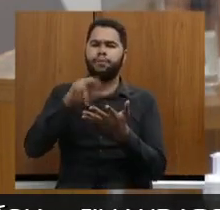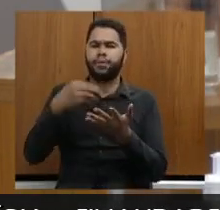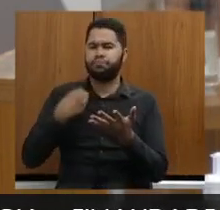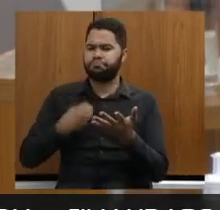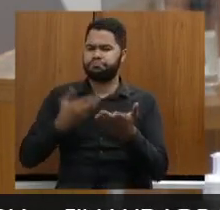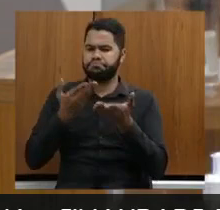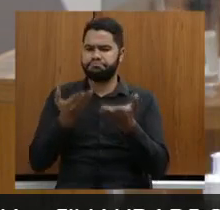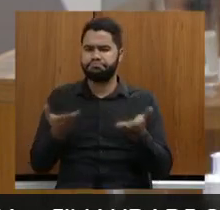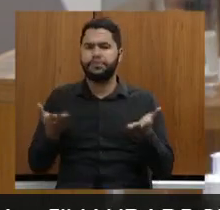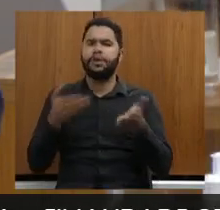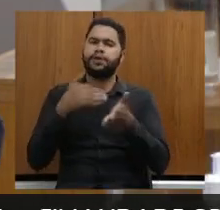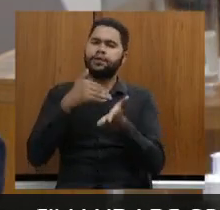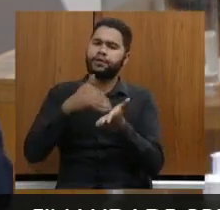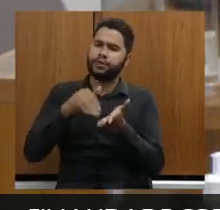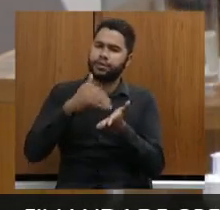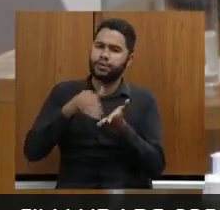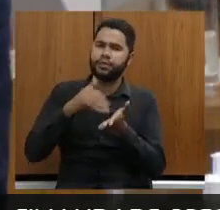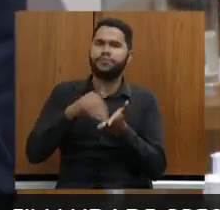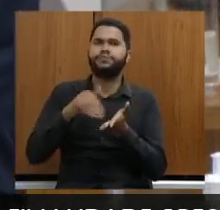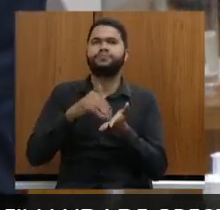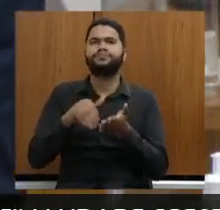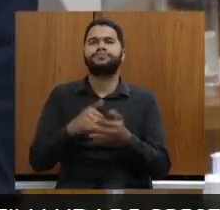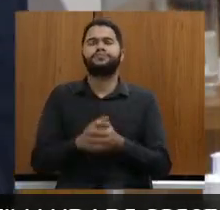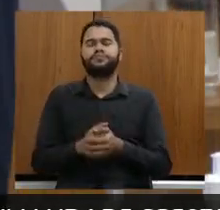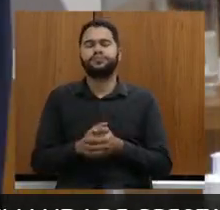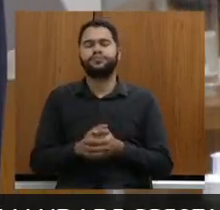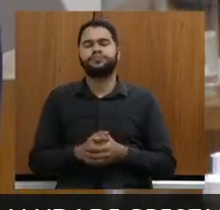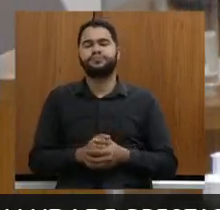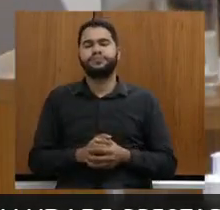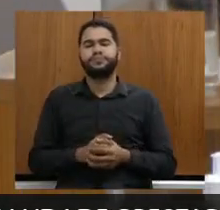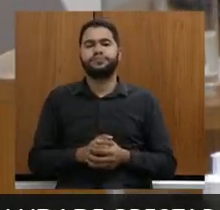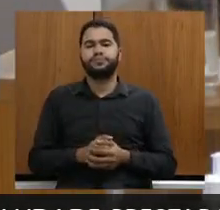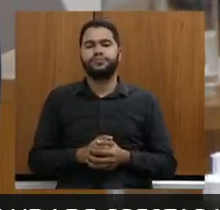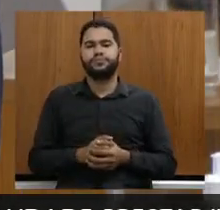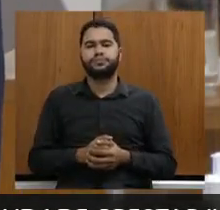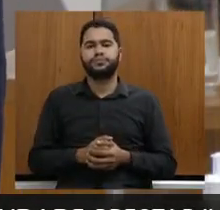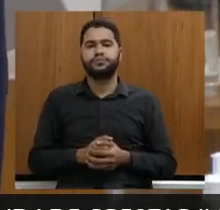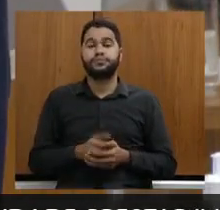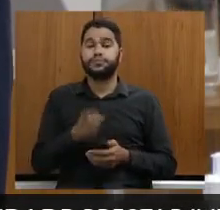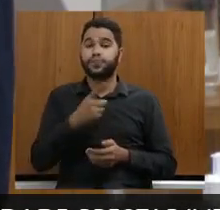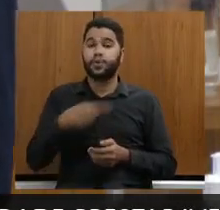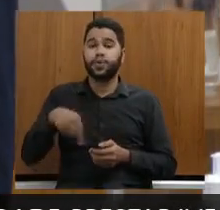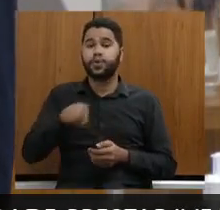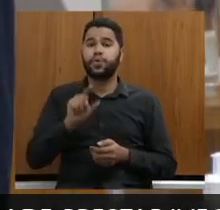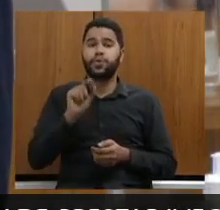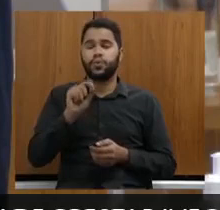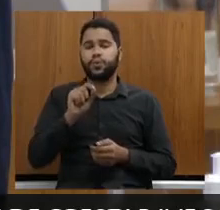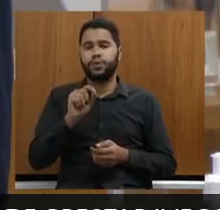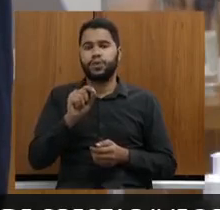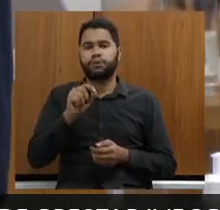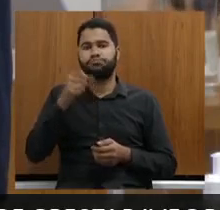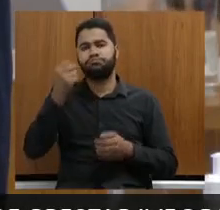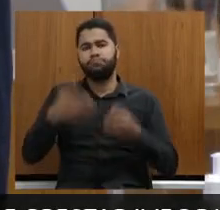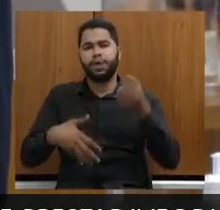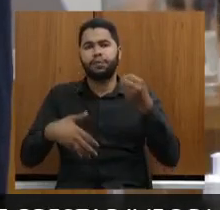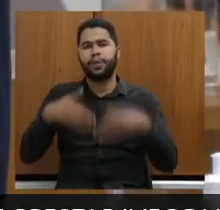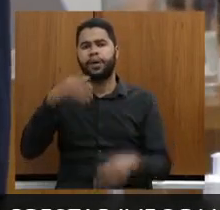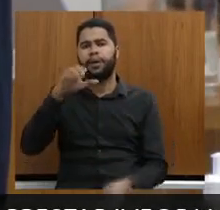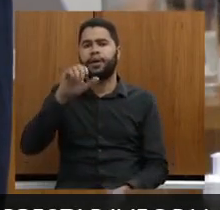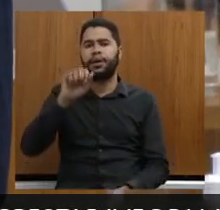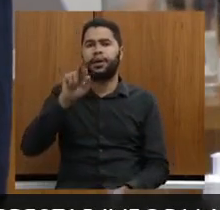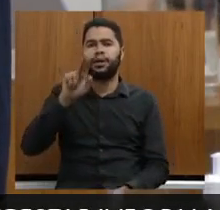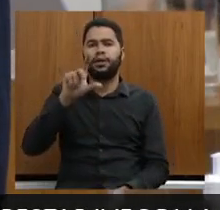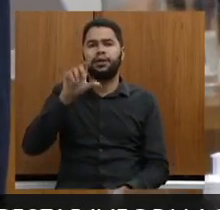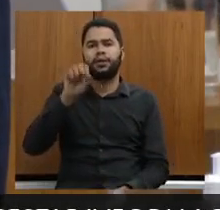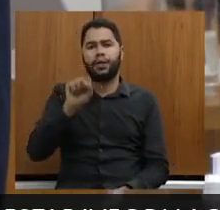presentes querida secretária Tallis lá do IMA e nós tivemos aí a fala do Carlos Pimenta